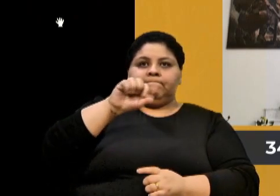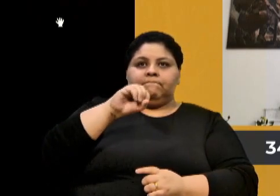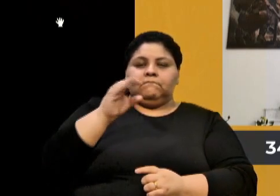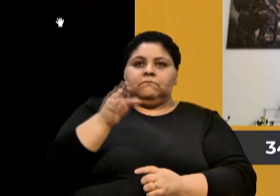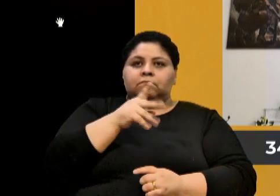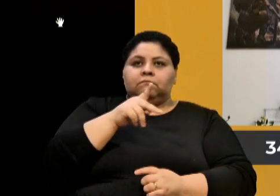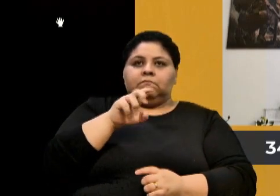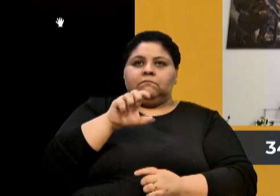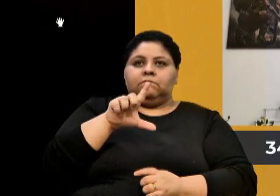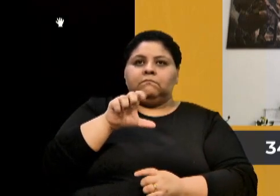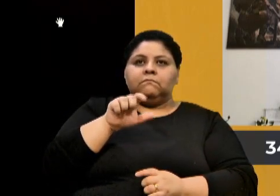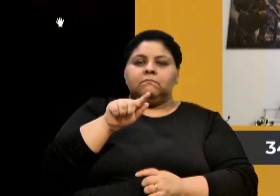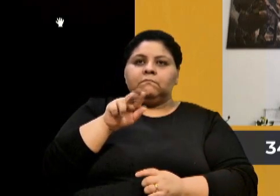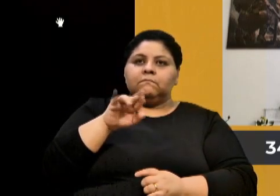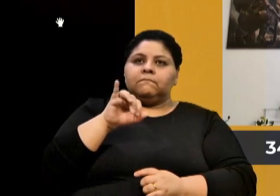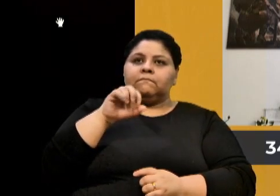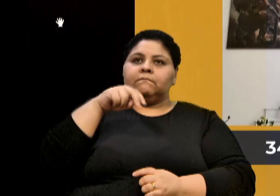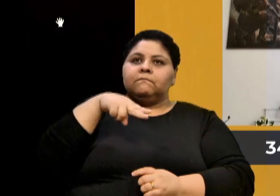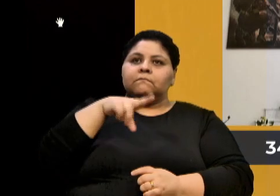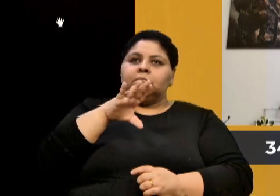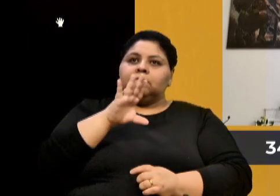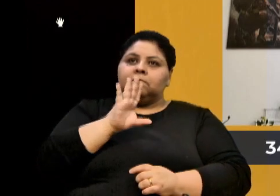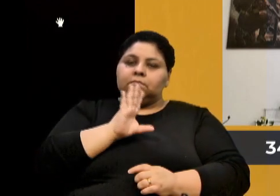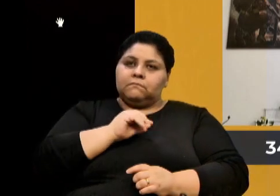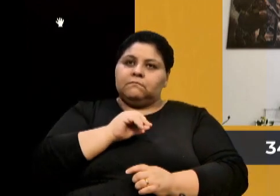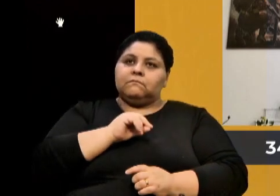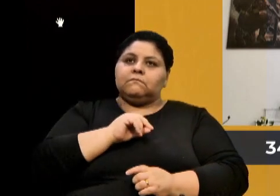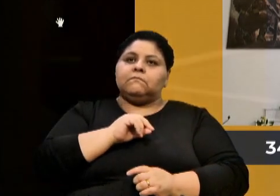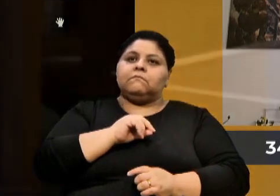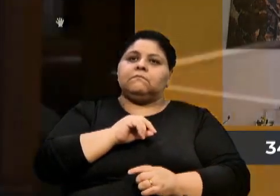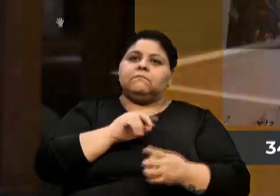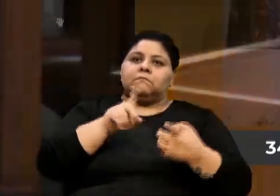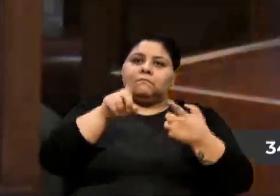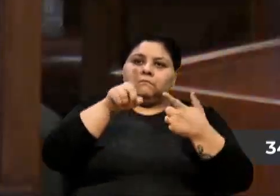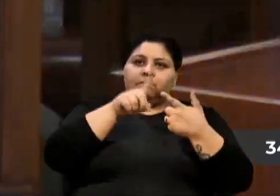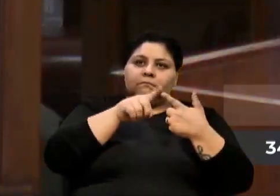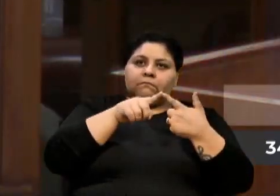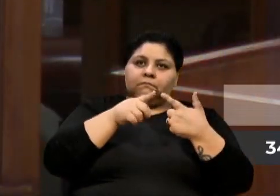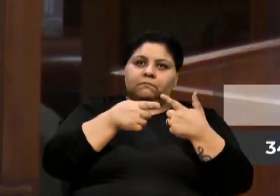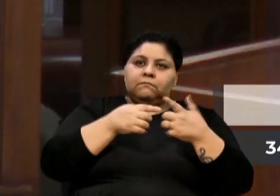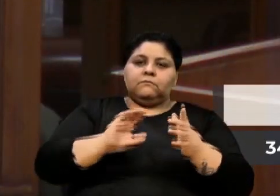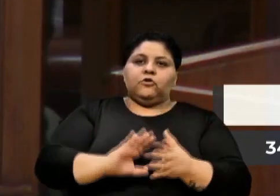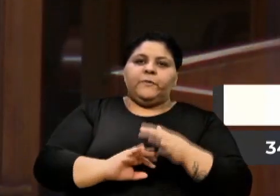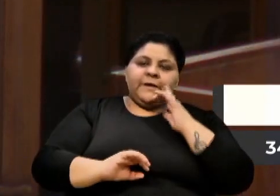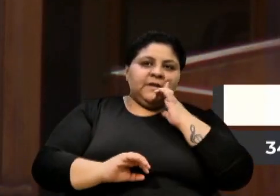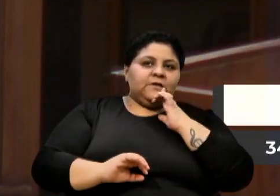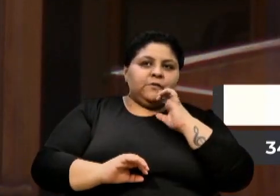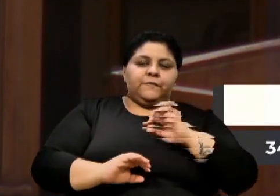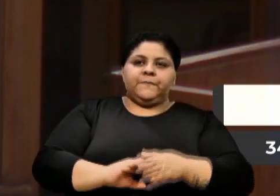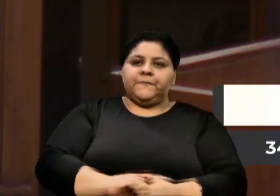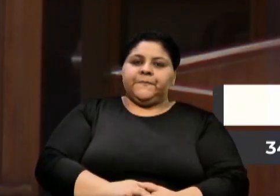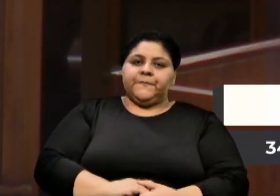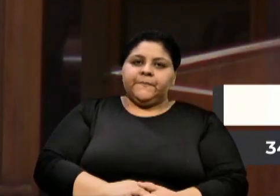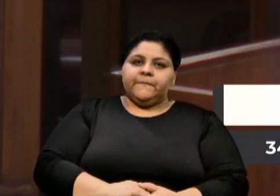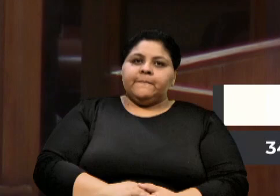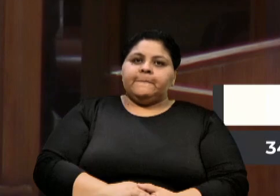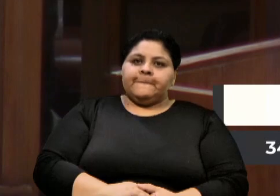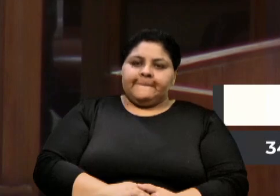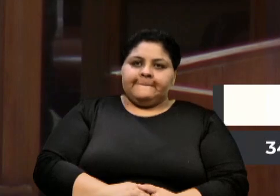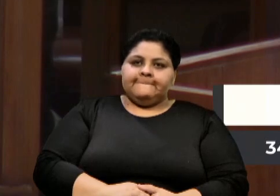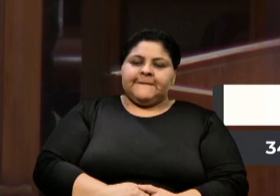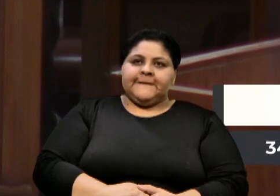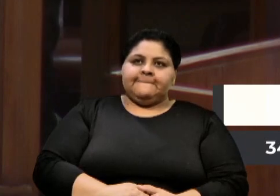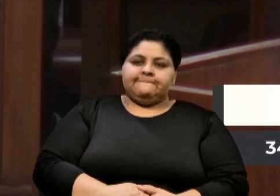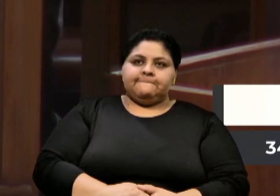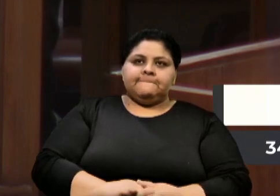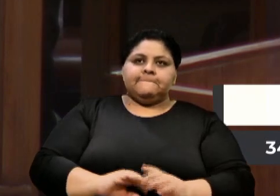Que nós temos aqui no Carmelo. Infelizmente, a Capela do Santo Sepulcro ainda não começou a revitalização, porque está em processo de captação de recurso